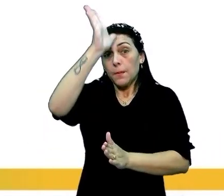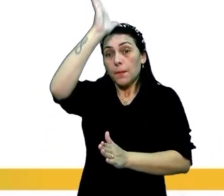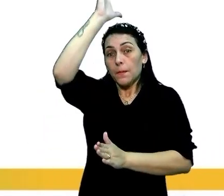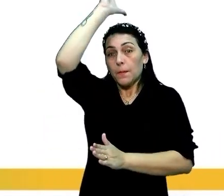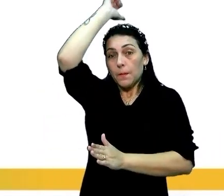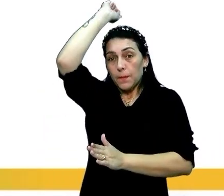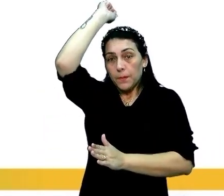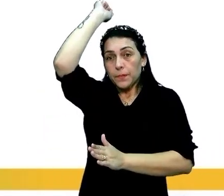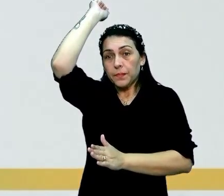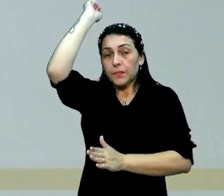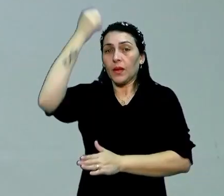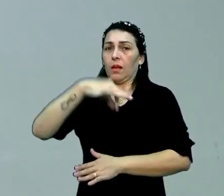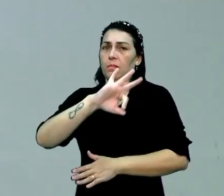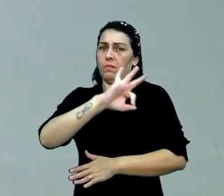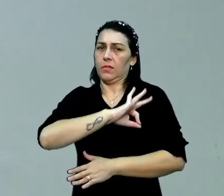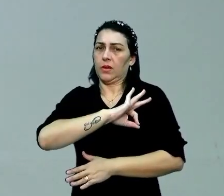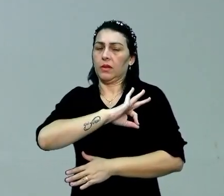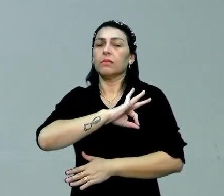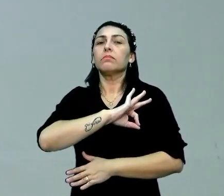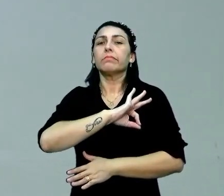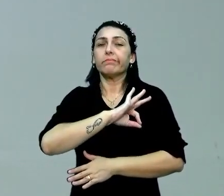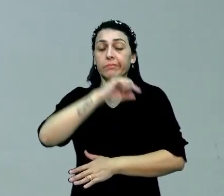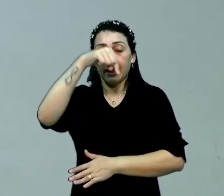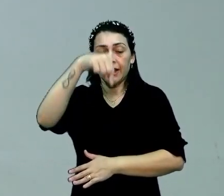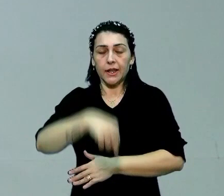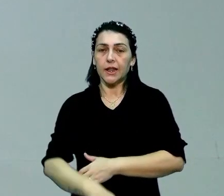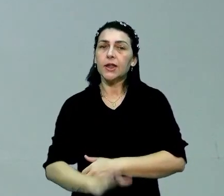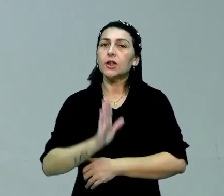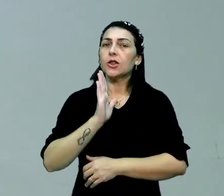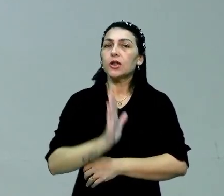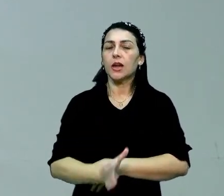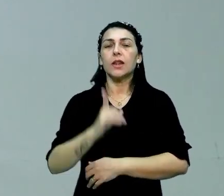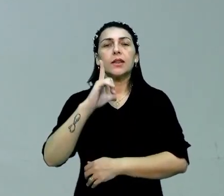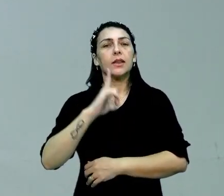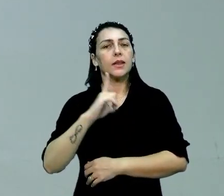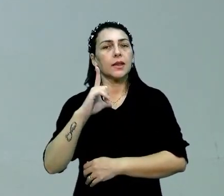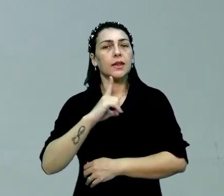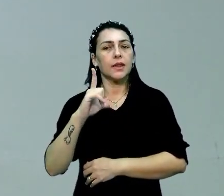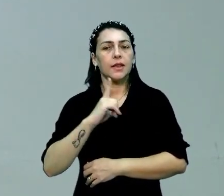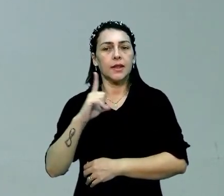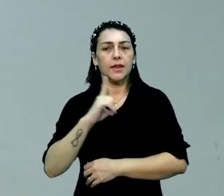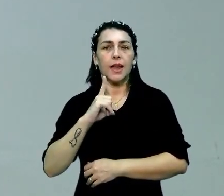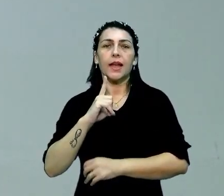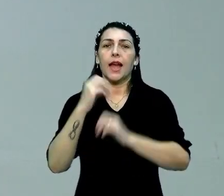o adestramento militar. Aqui a gente já tem a inserção